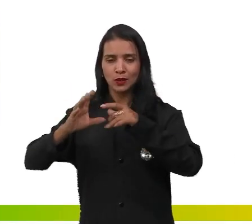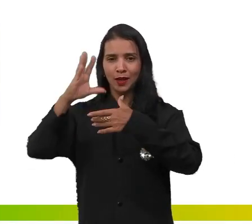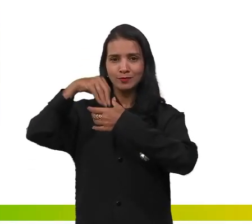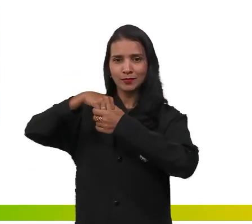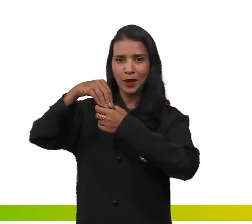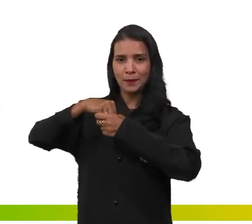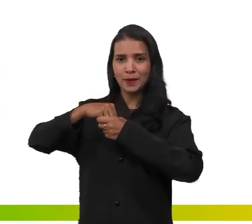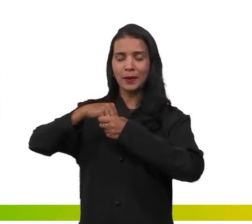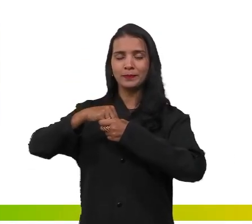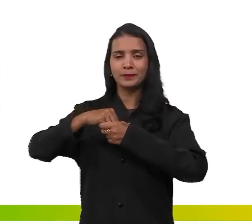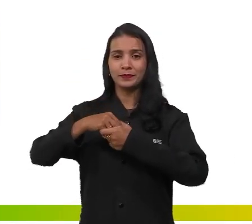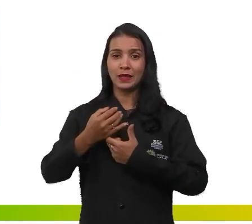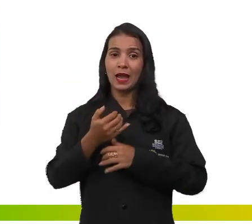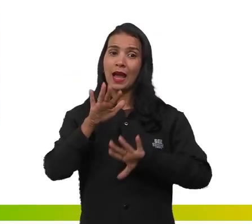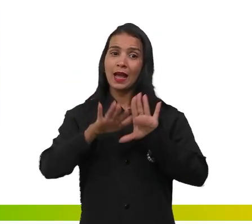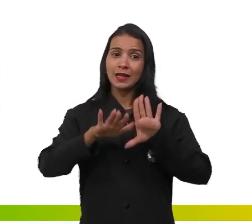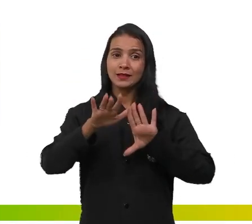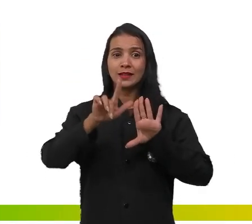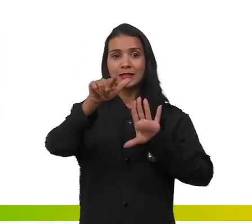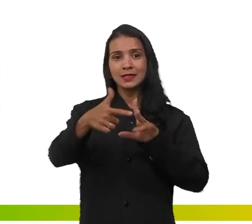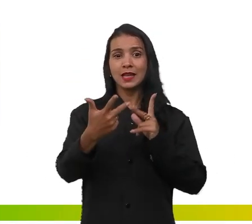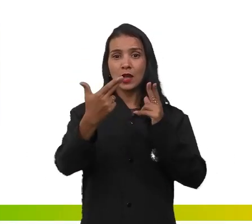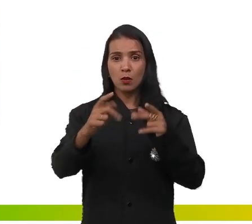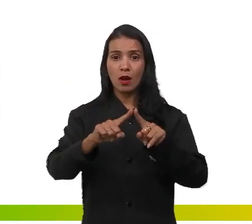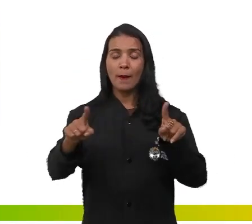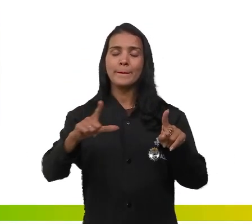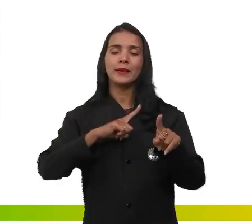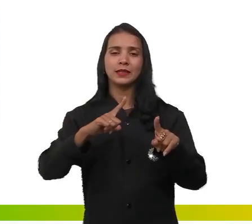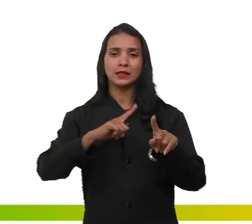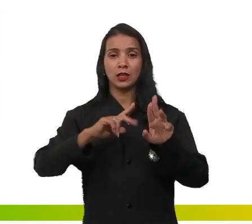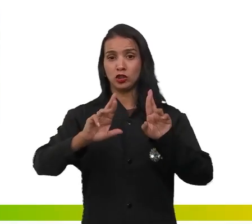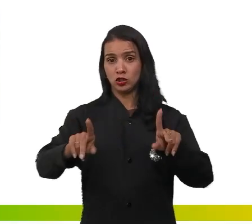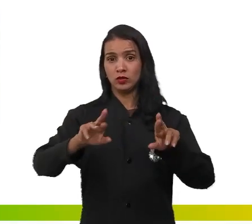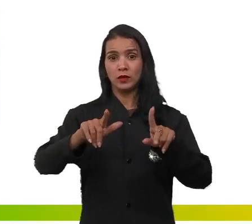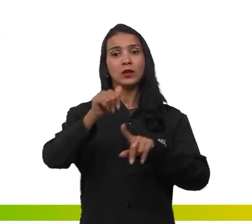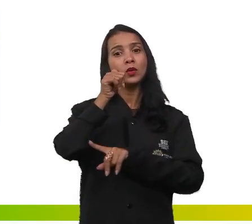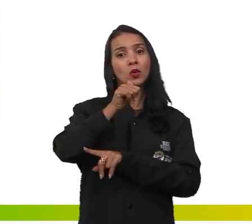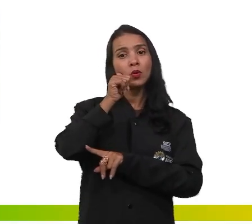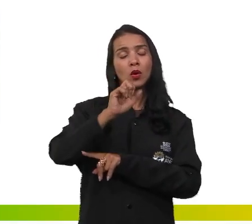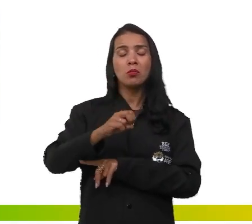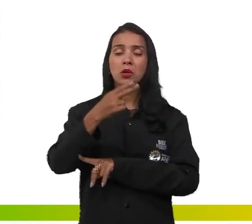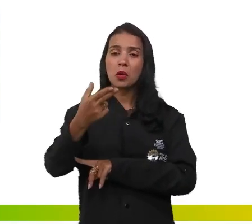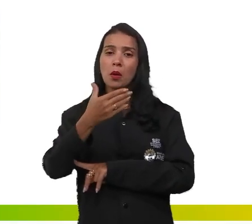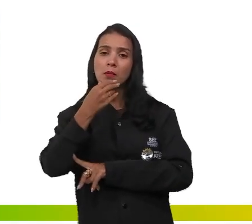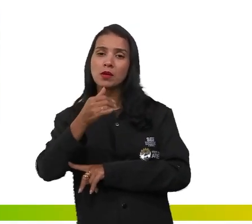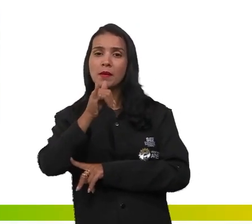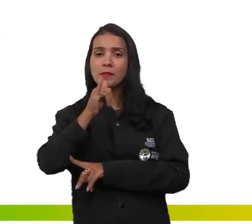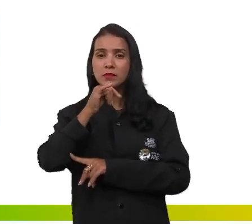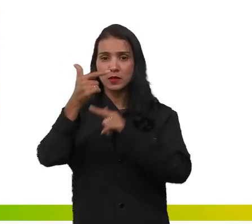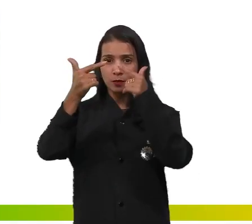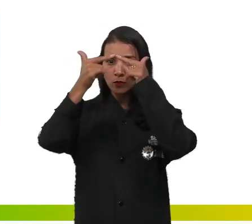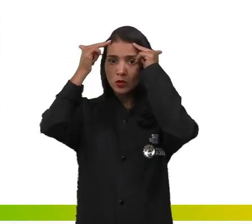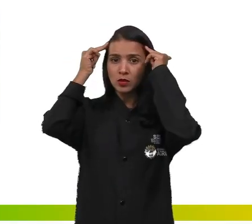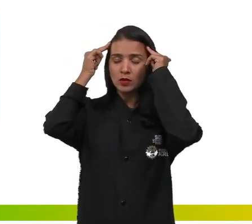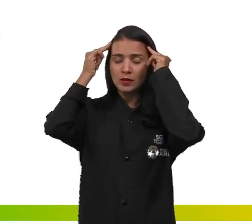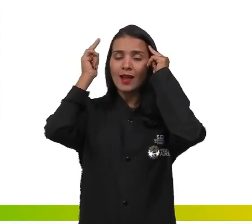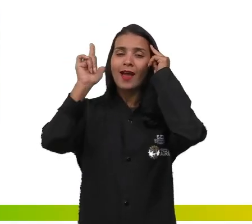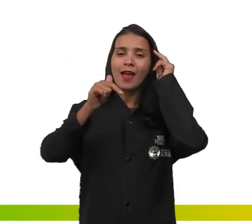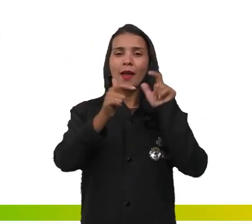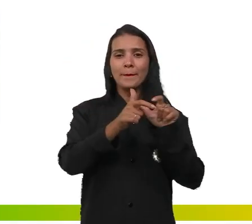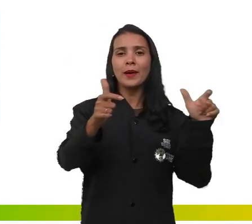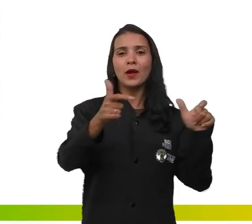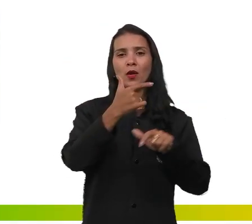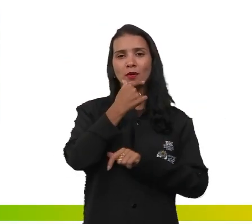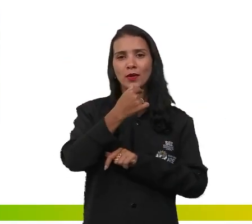gene pode ter efeito diferente em homens e em mulheres. Exemplo, a calvície comum, dominante em homens e recessiva em mulheres,